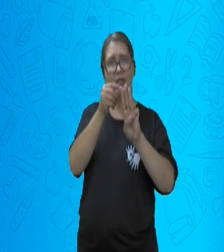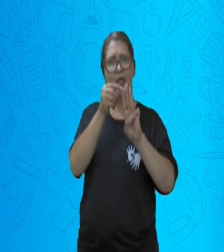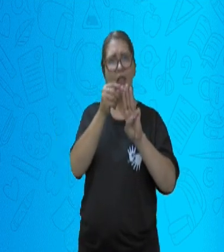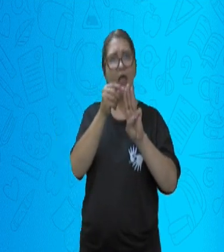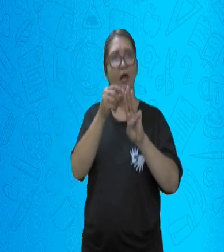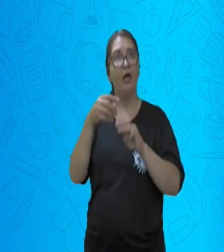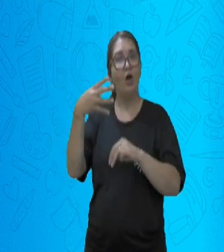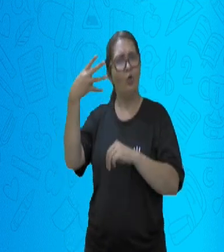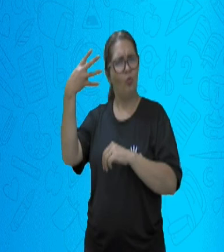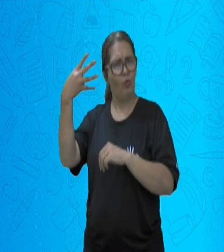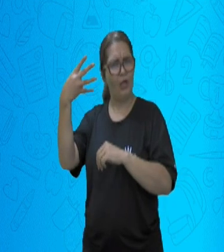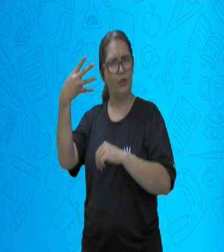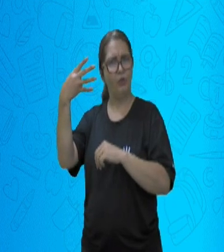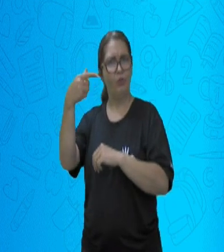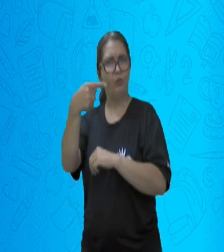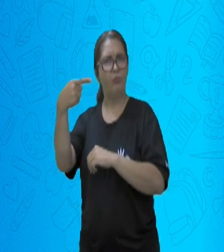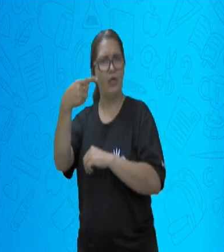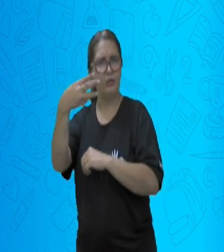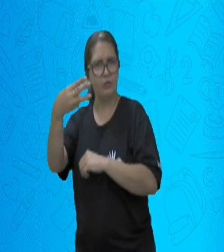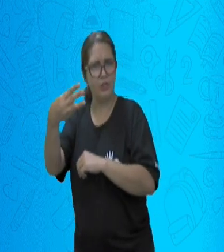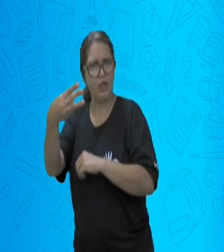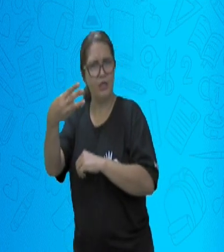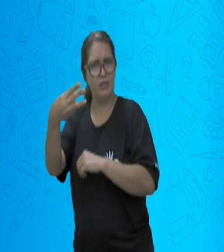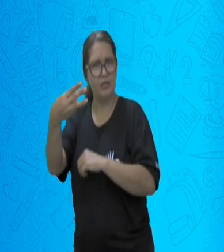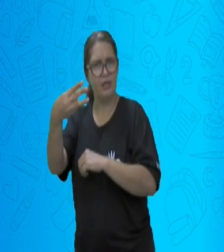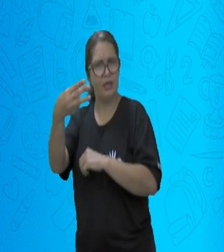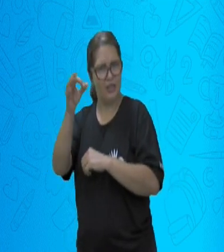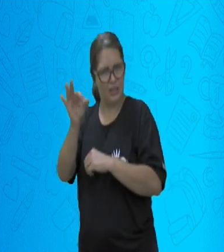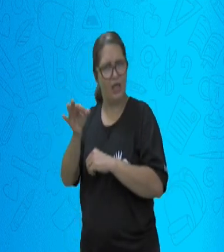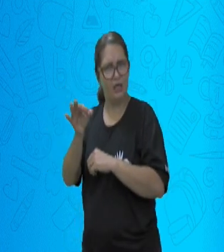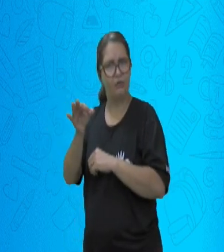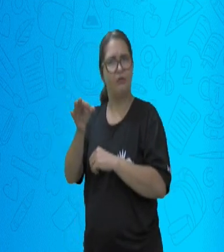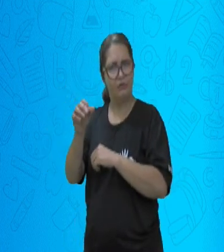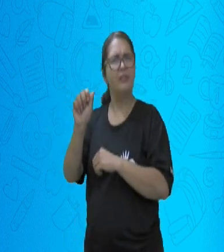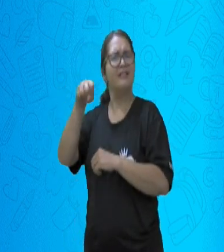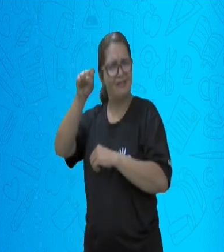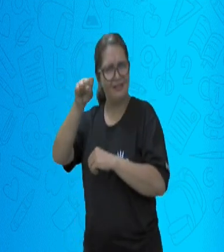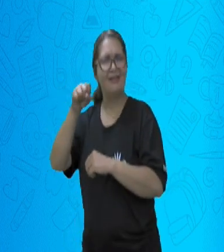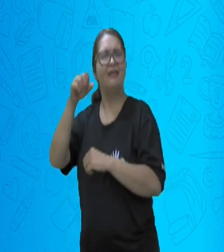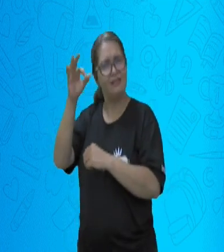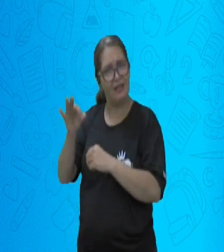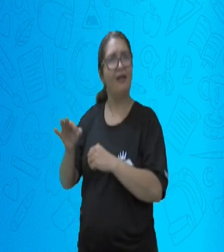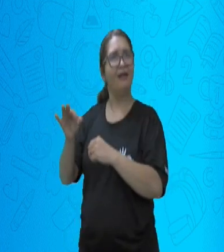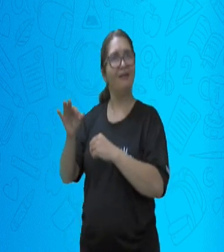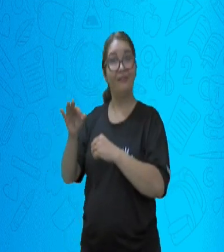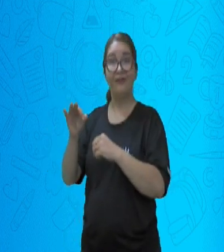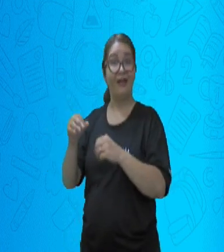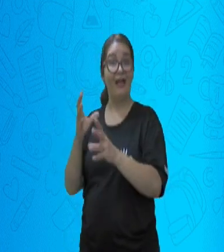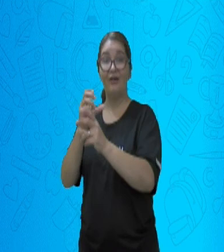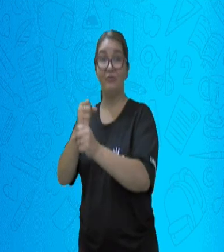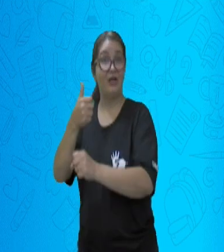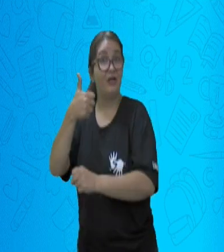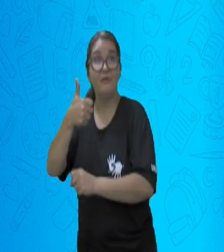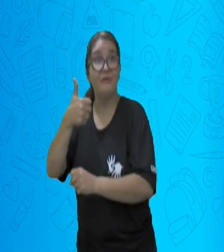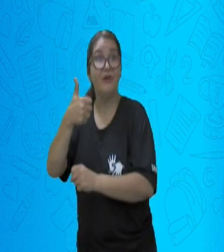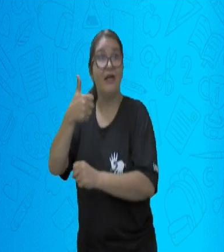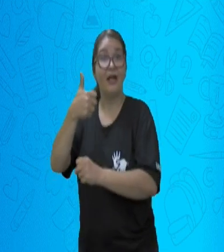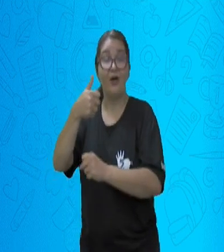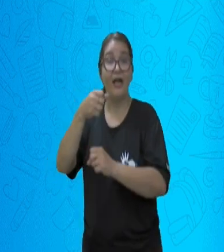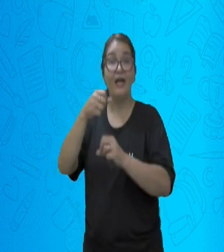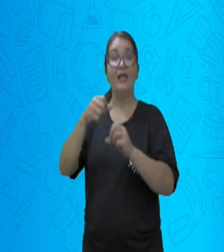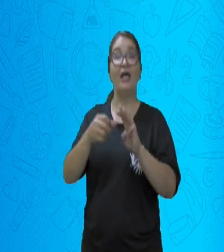possível? Sim. 4 menos 3 igual a 1. E agora, unidade de milhar. 3 menos